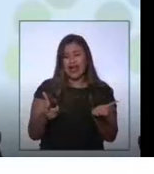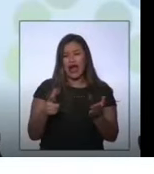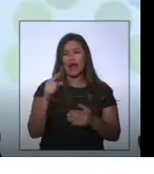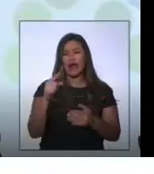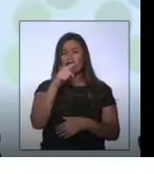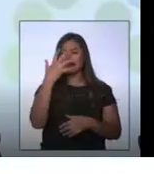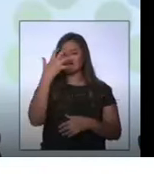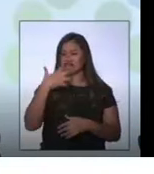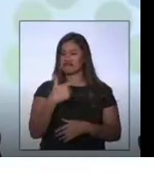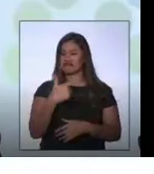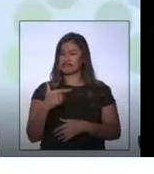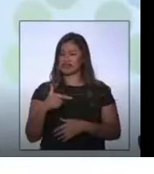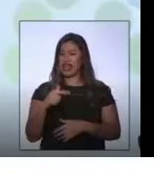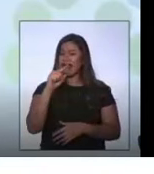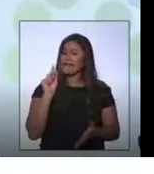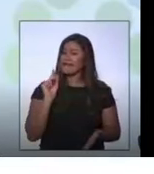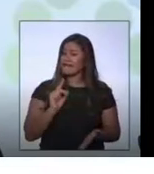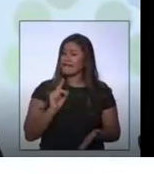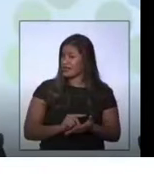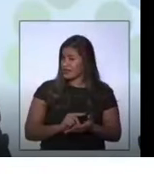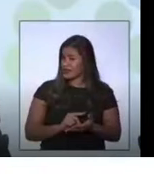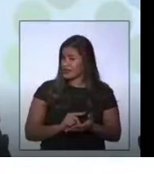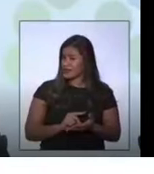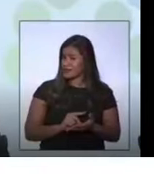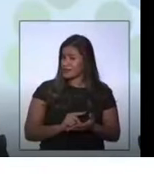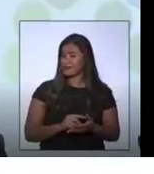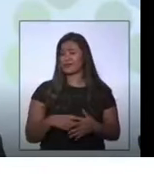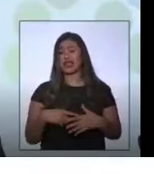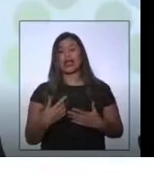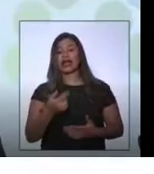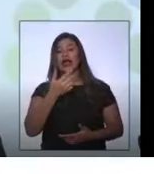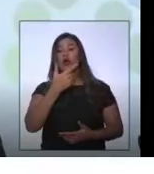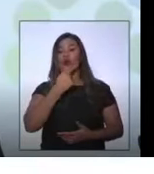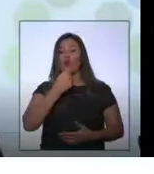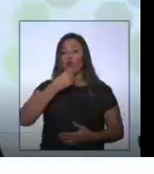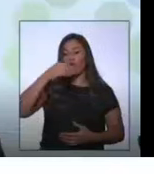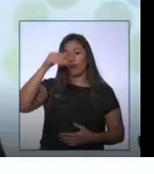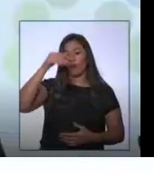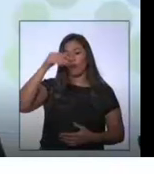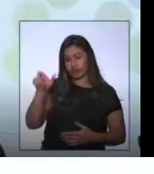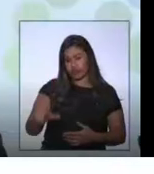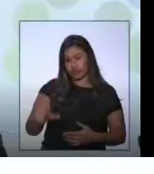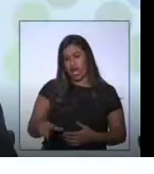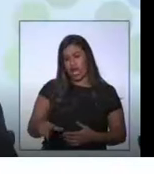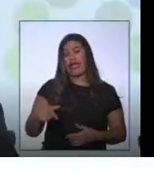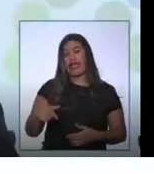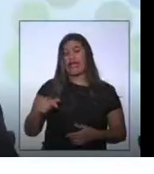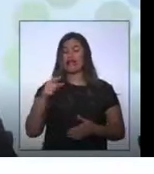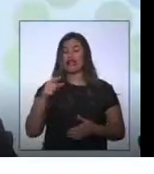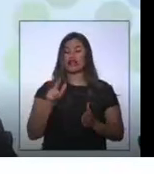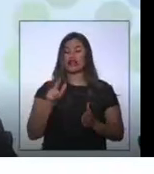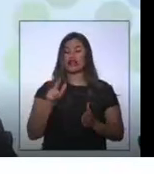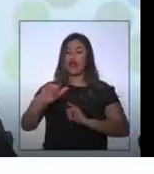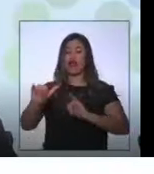verdade? Quando um jornalista, ele, em vez de dar as notícias, começa a dar opinião,